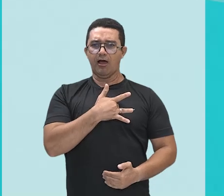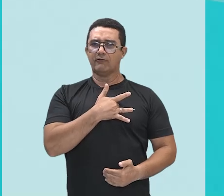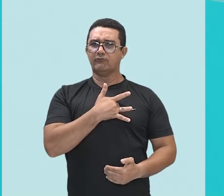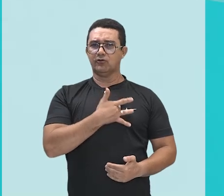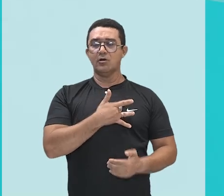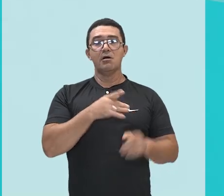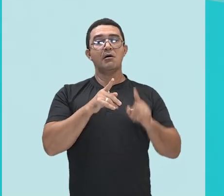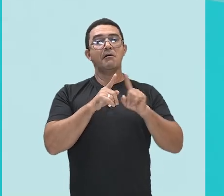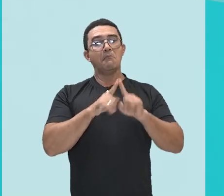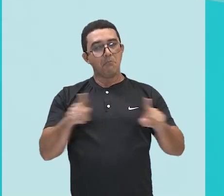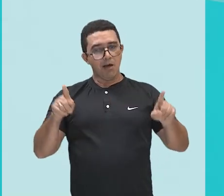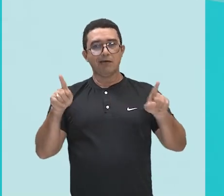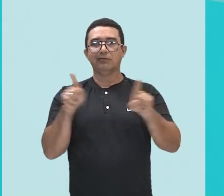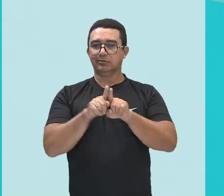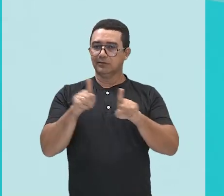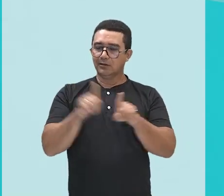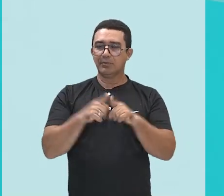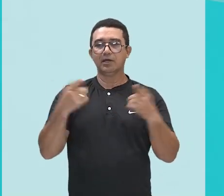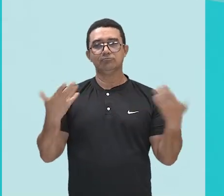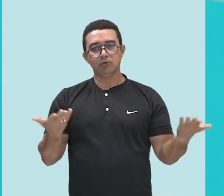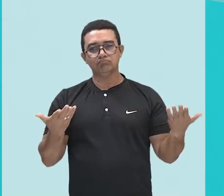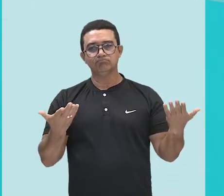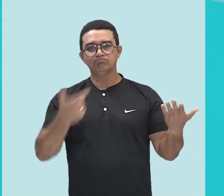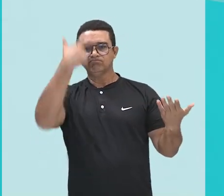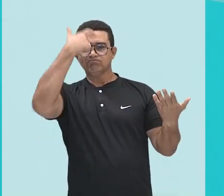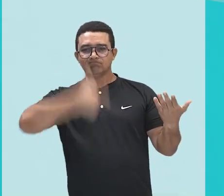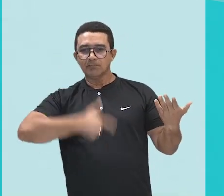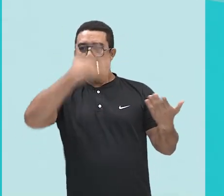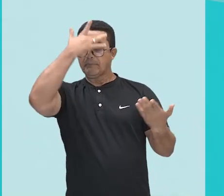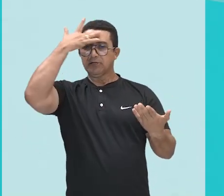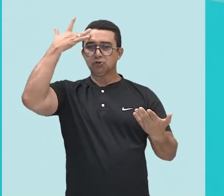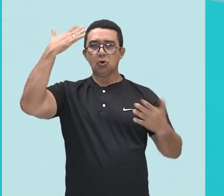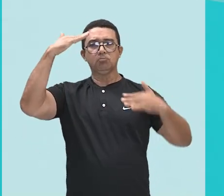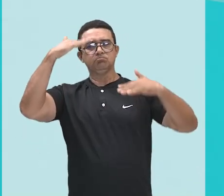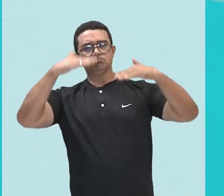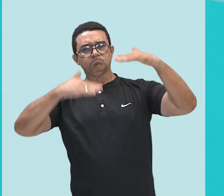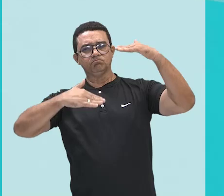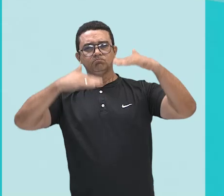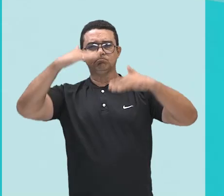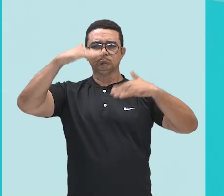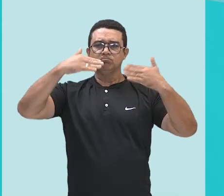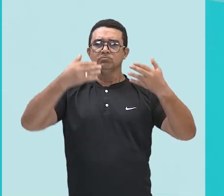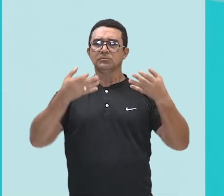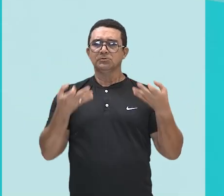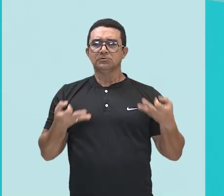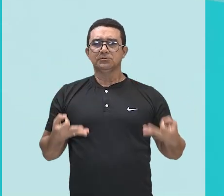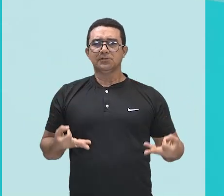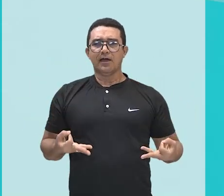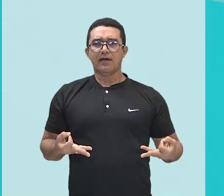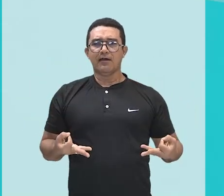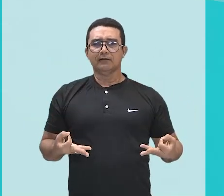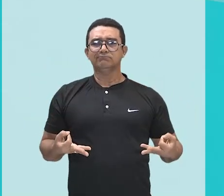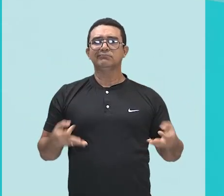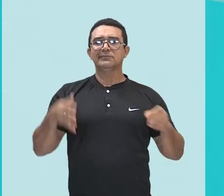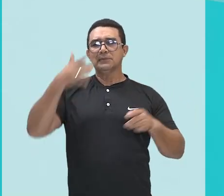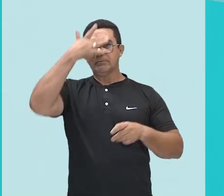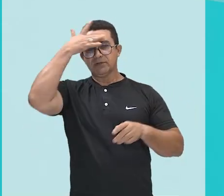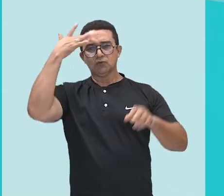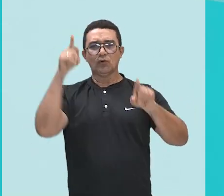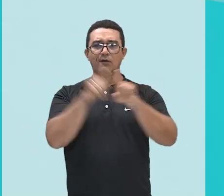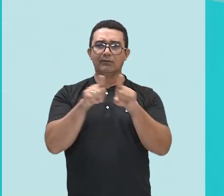saudáveis, né? Mas também para se tornarem pessoas mais equilibradas, mais saudáveis